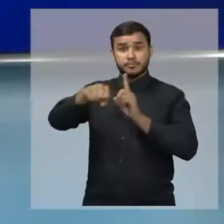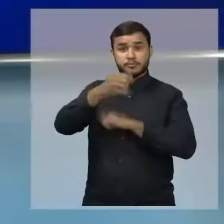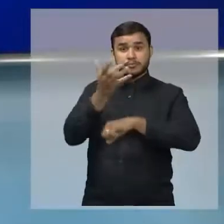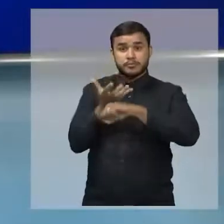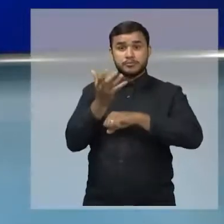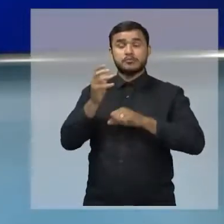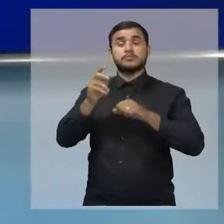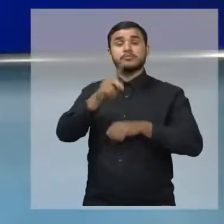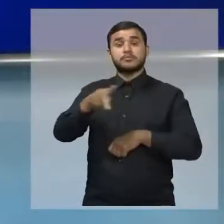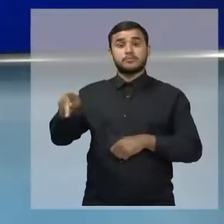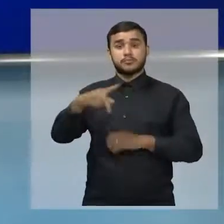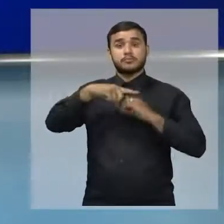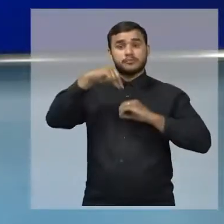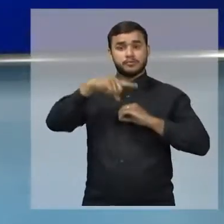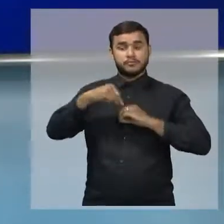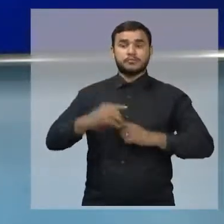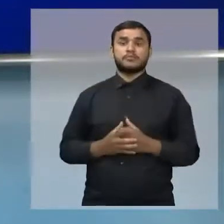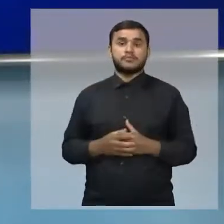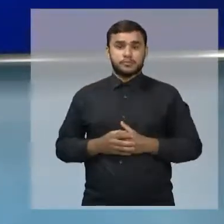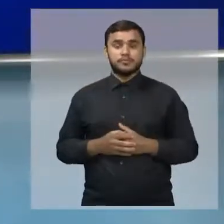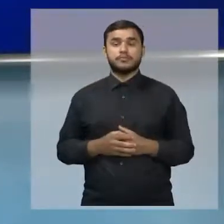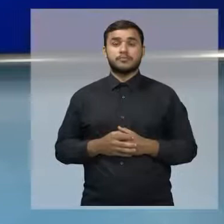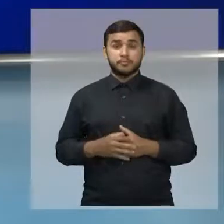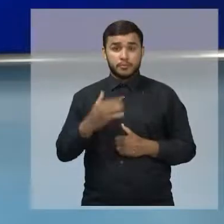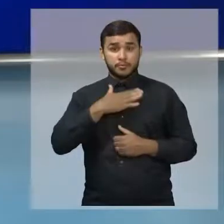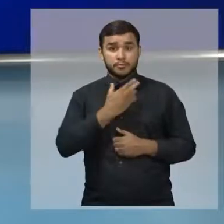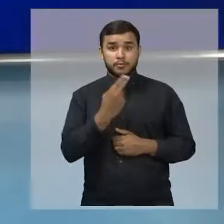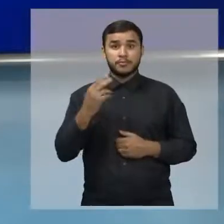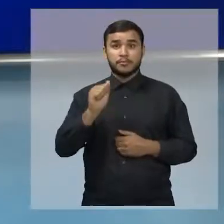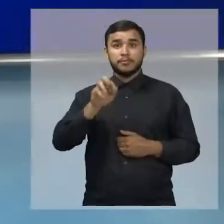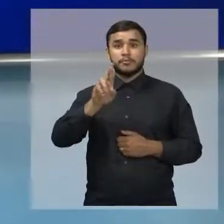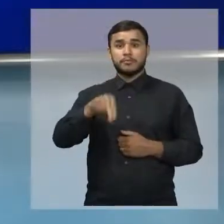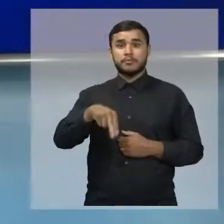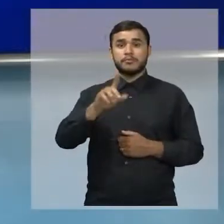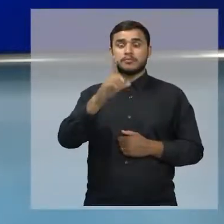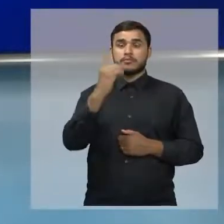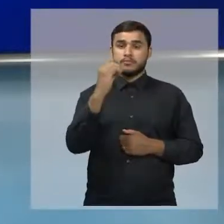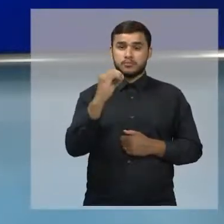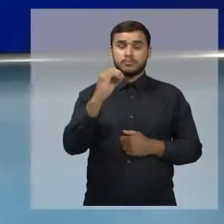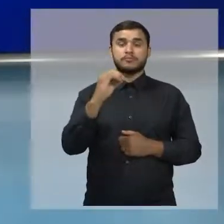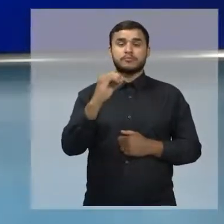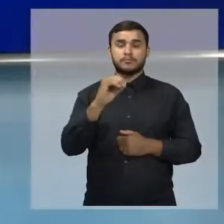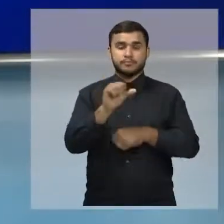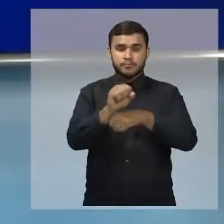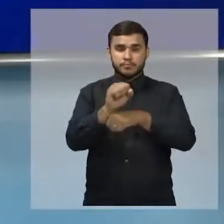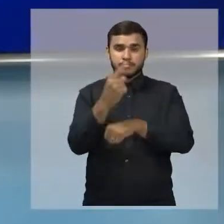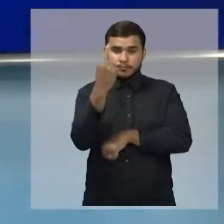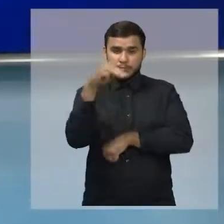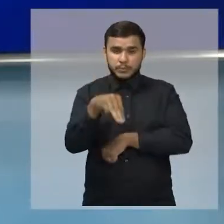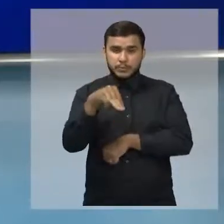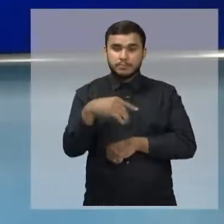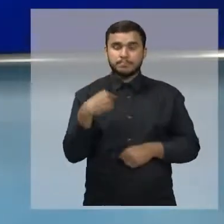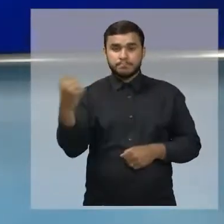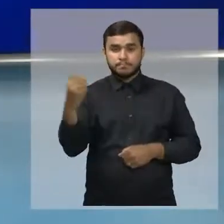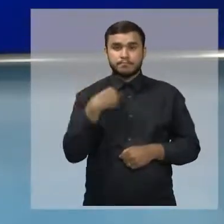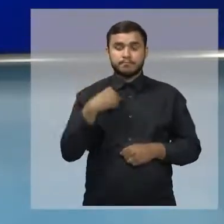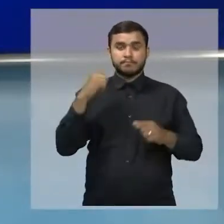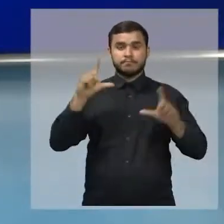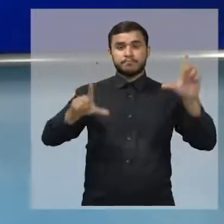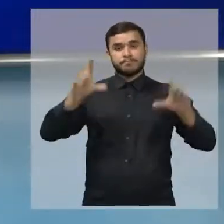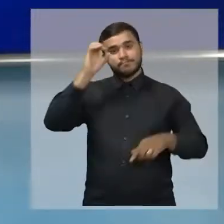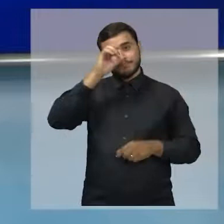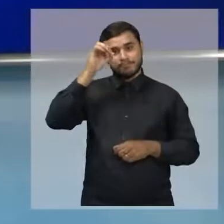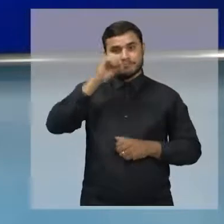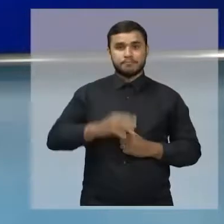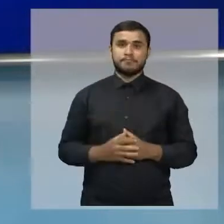professor da Universidade de Fortaleza. Eu sou Arnaldo Santos, peço a você, assinante, apenas 1 minuto para um rápido intervalo e já voltamos com